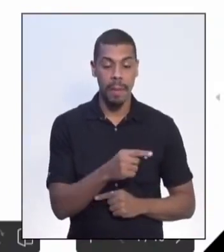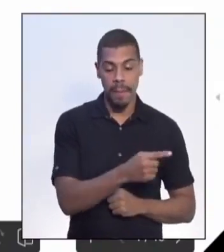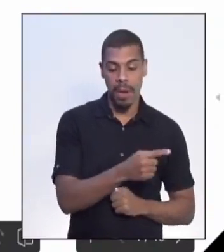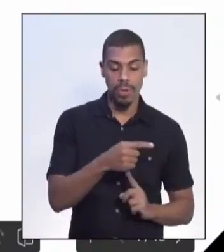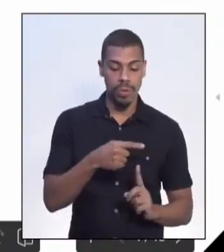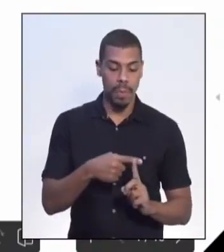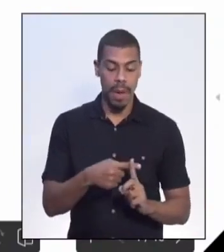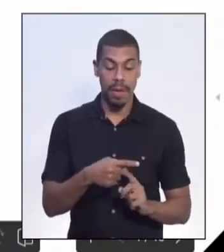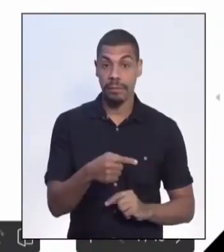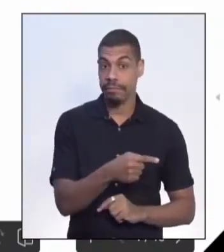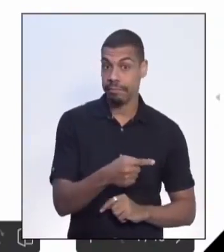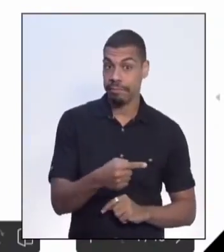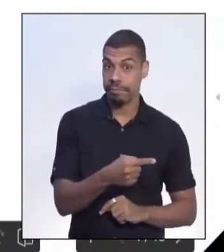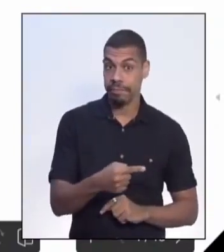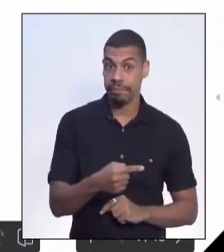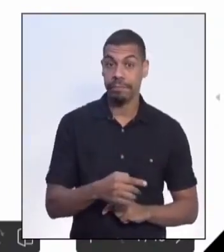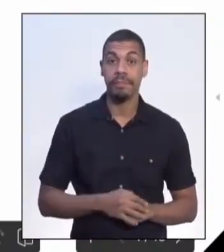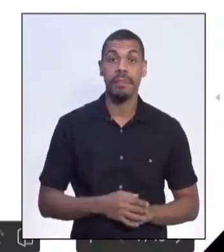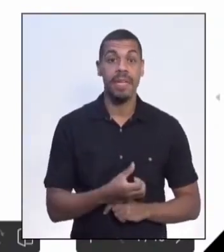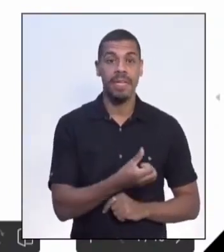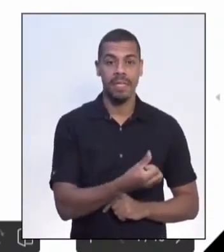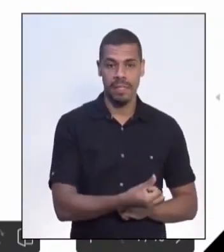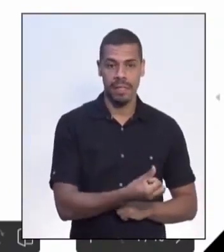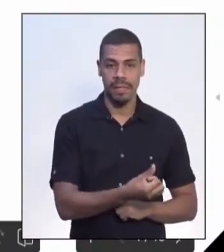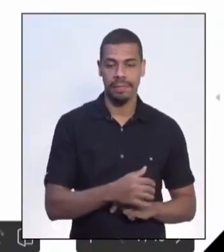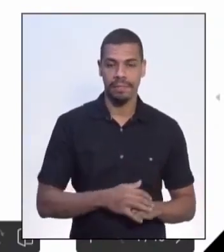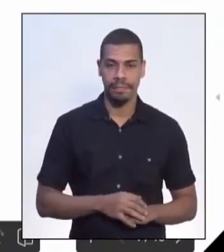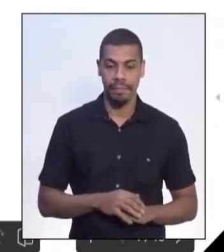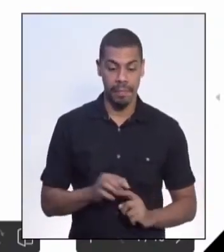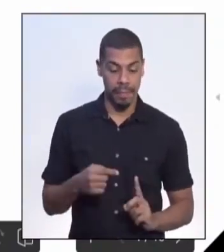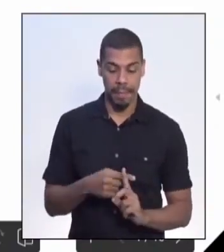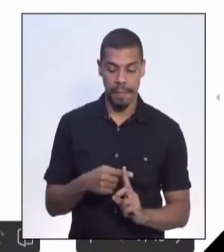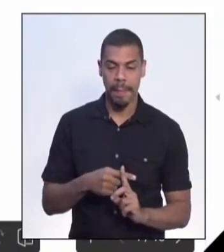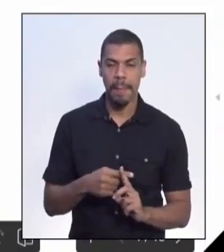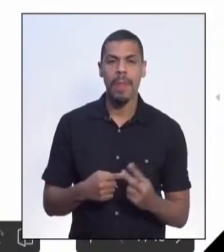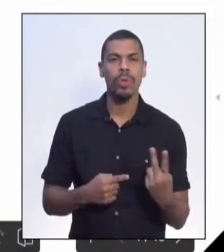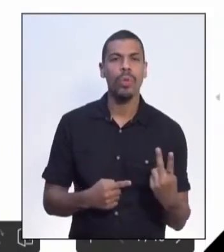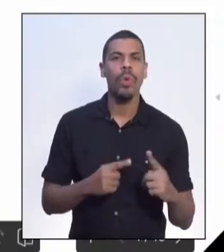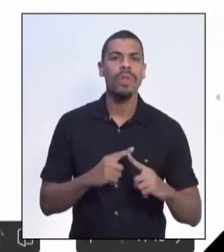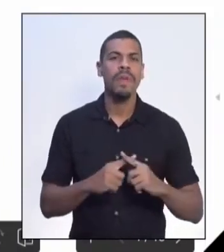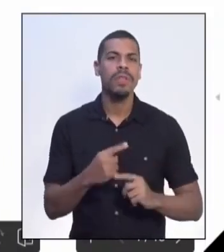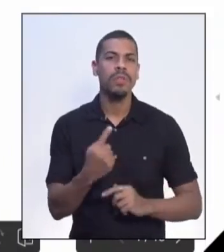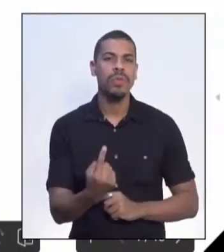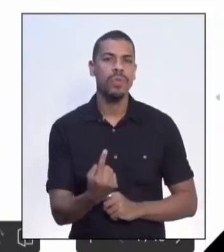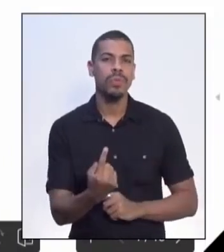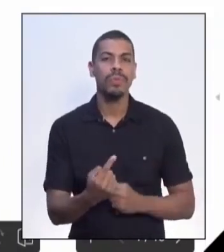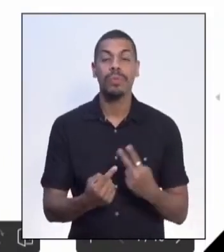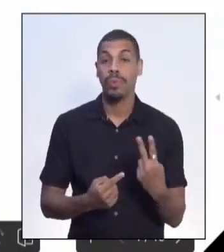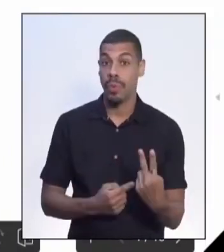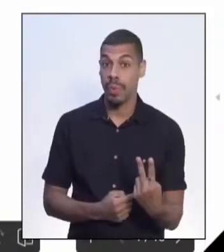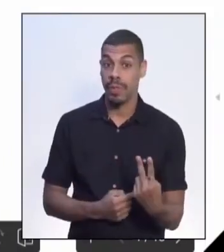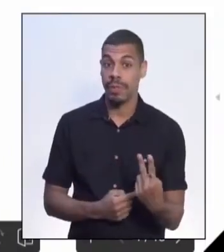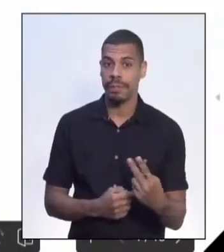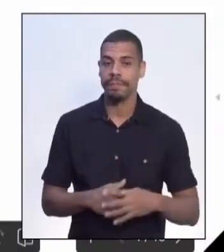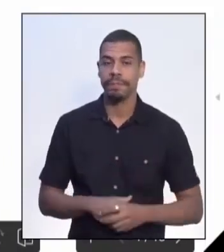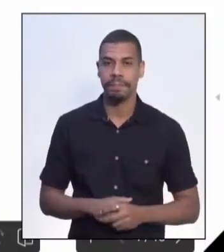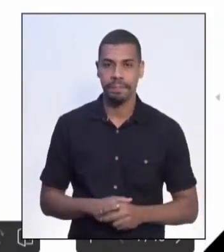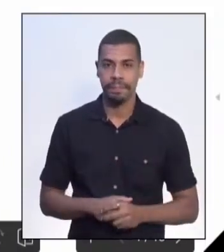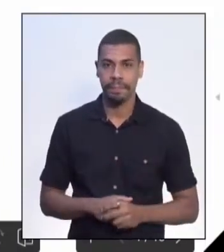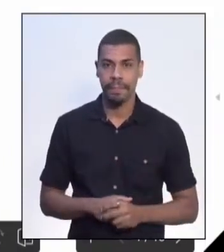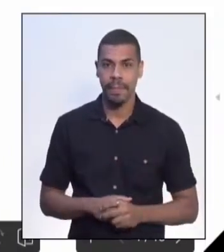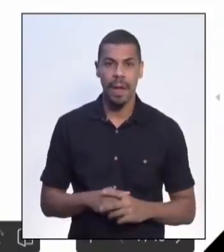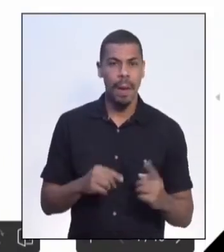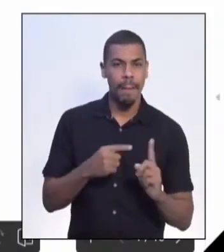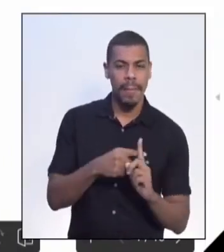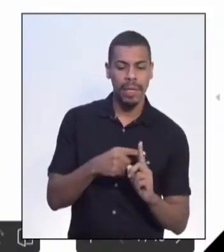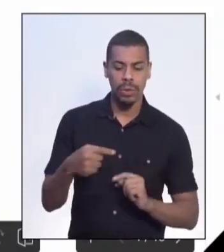menos, menos. 2 vezes 3, 6. Mais 2 vezes 1, 2. Mais